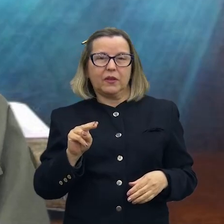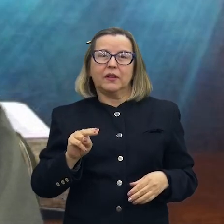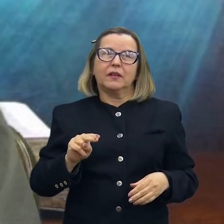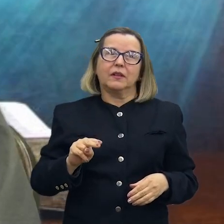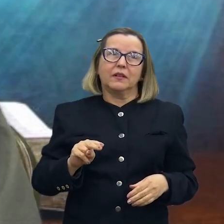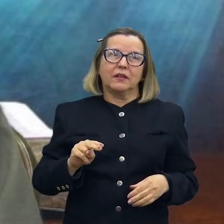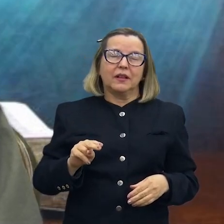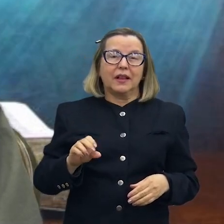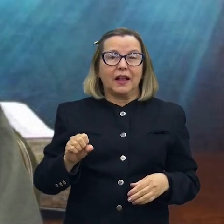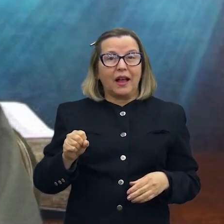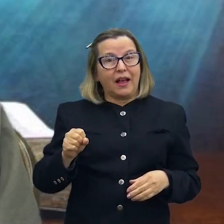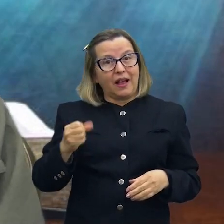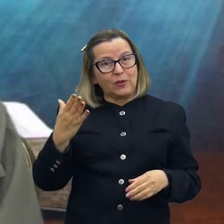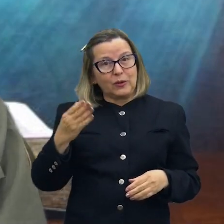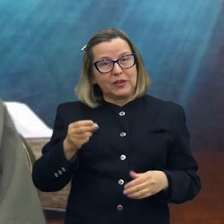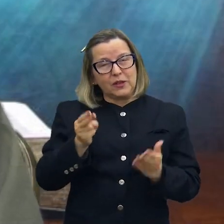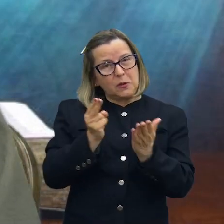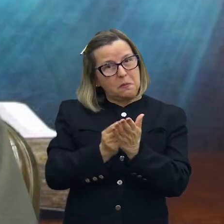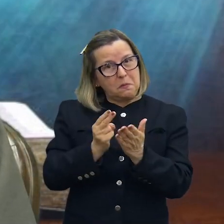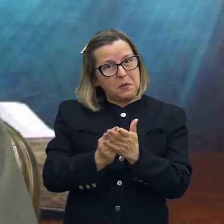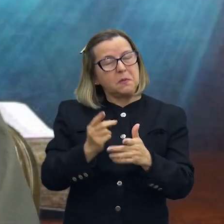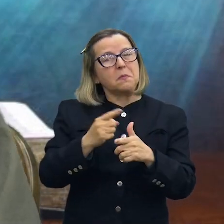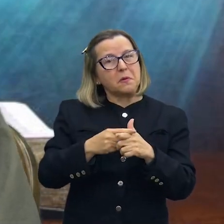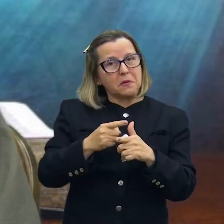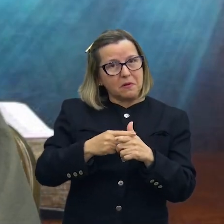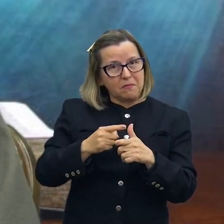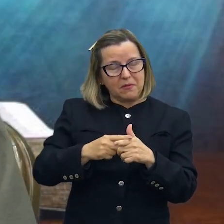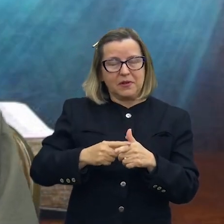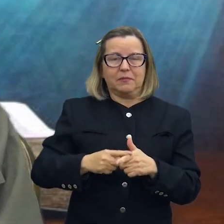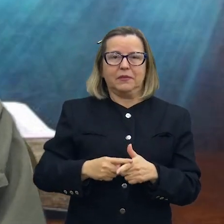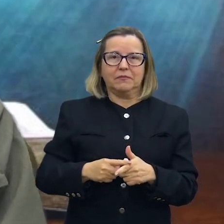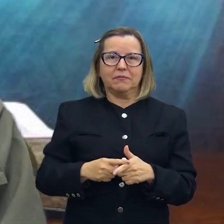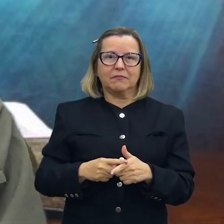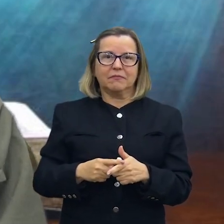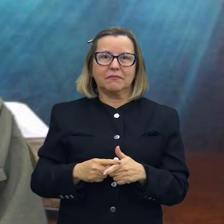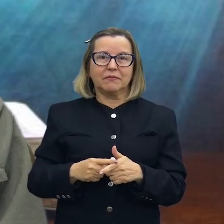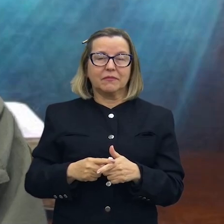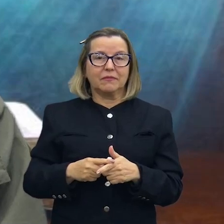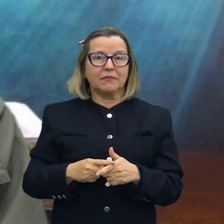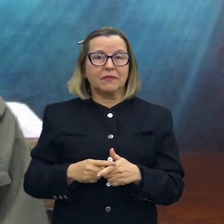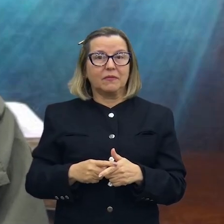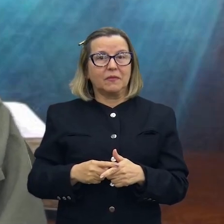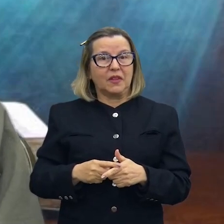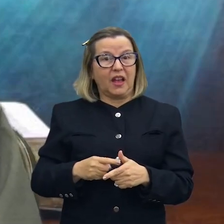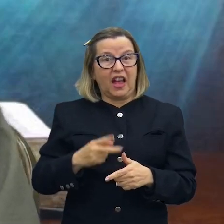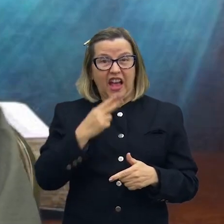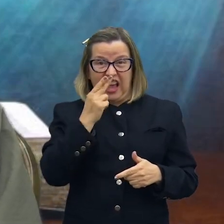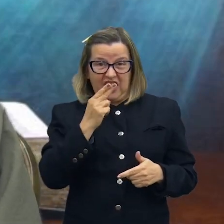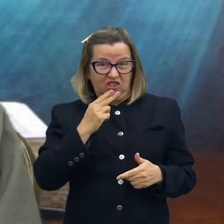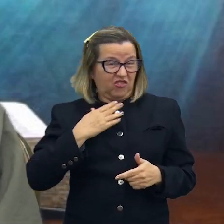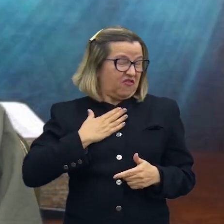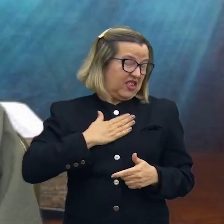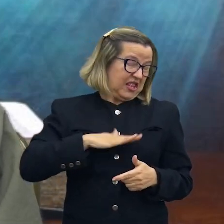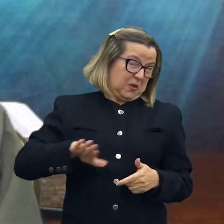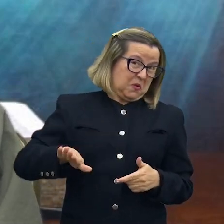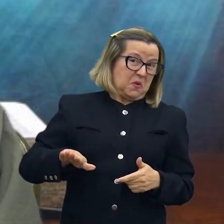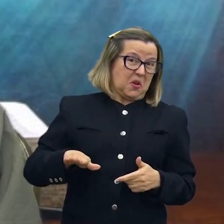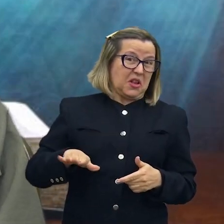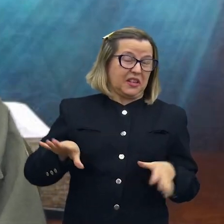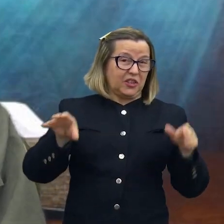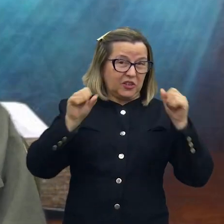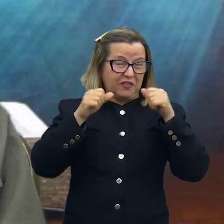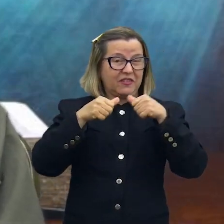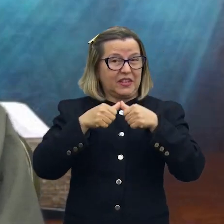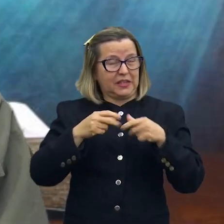mesmos frutos. Você pode não gostar de ouvir isto, mas é melhor a palavra franca do